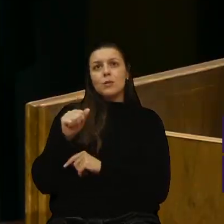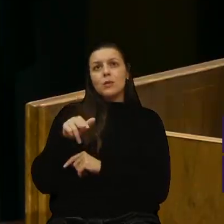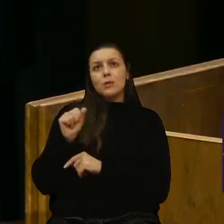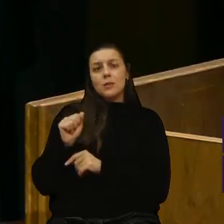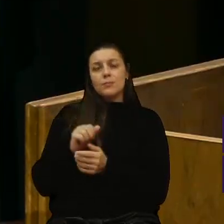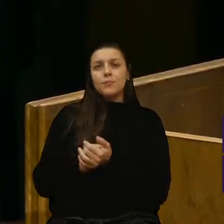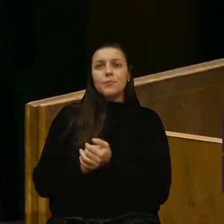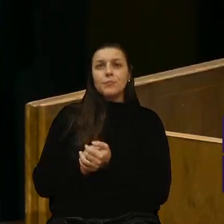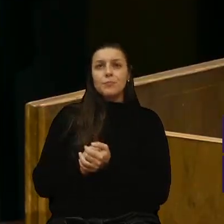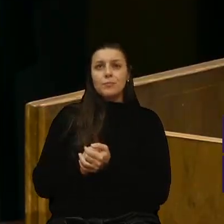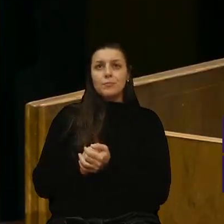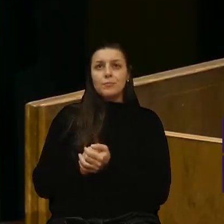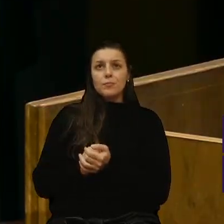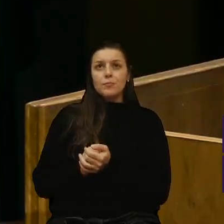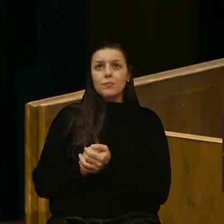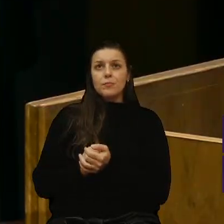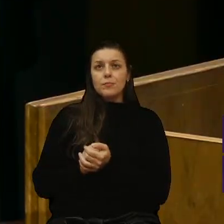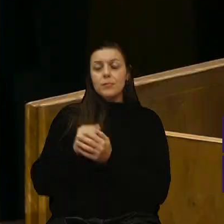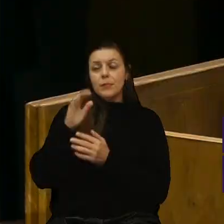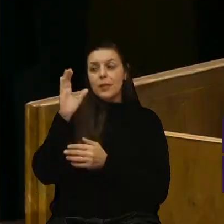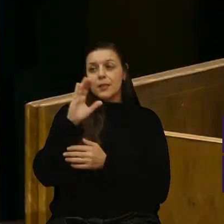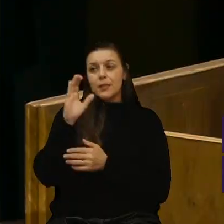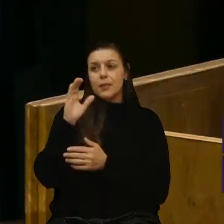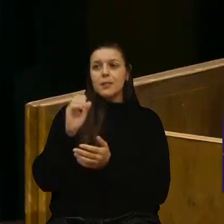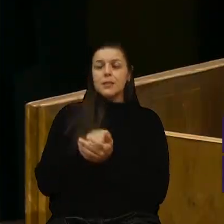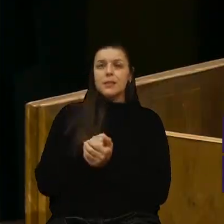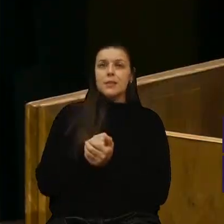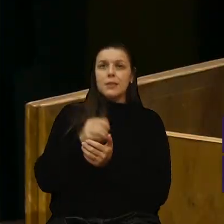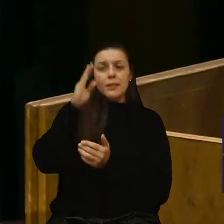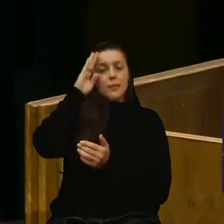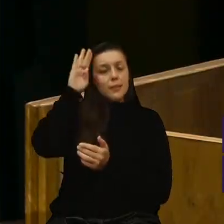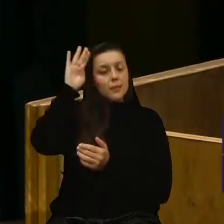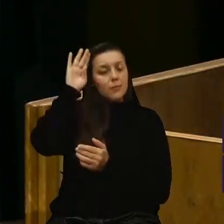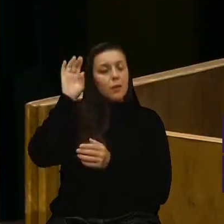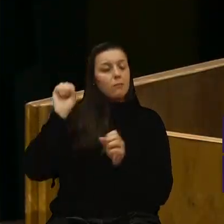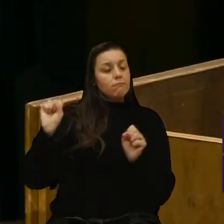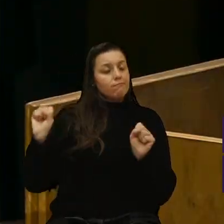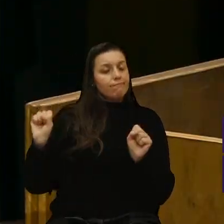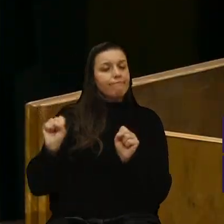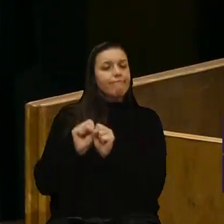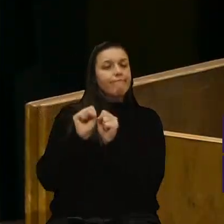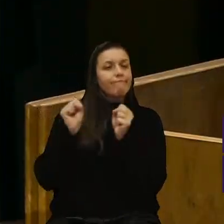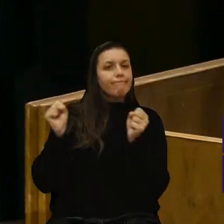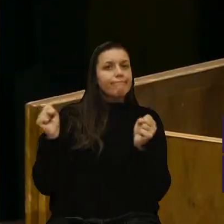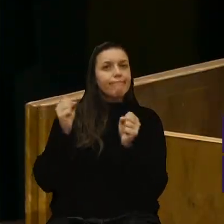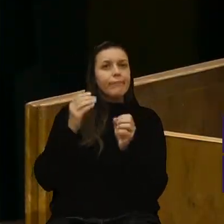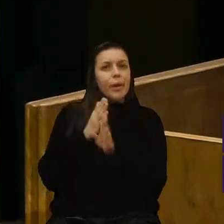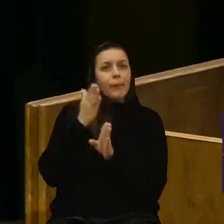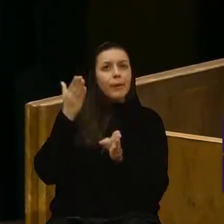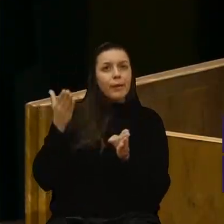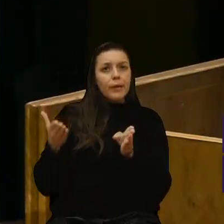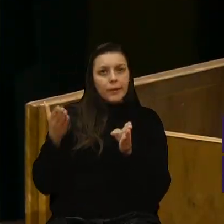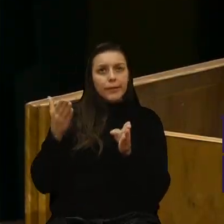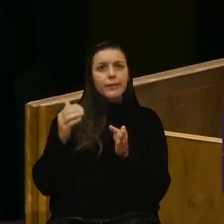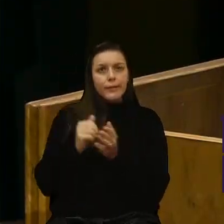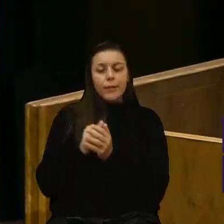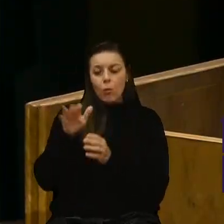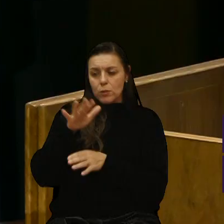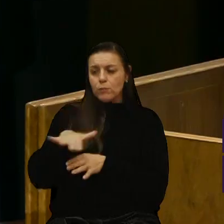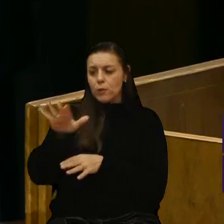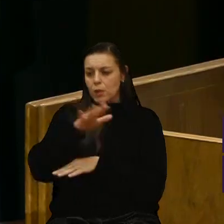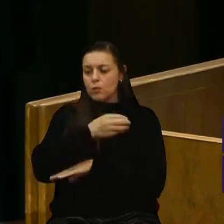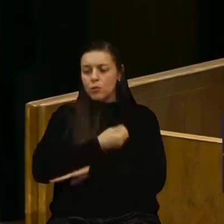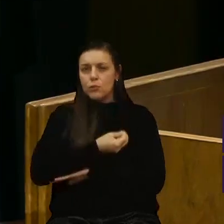Camardello, que na ciência, na academia, consegue romper essa barreira, porque a academia é um espaço de